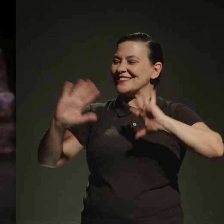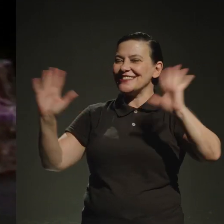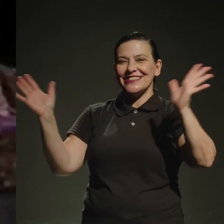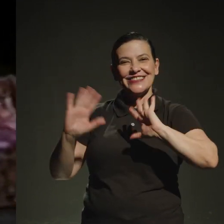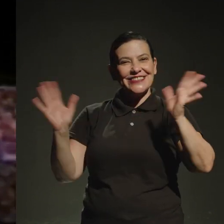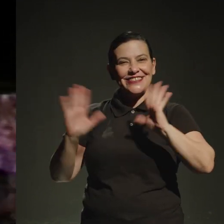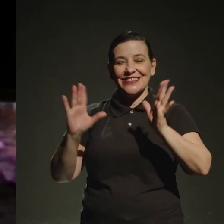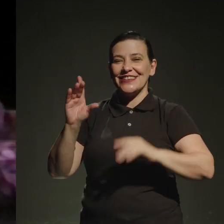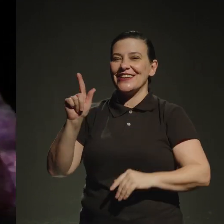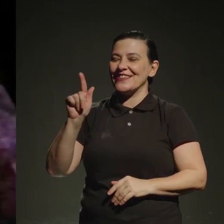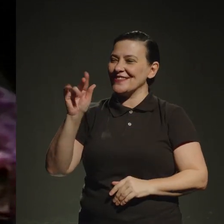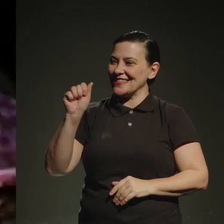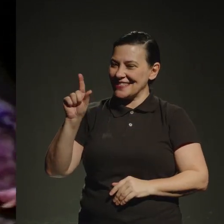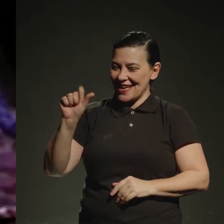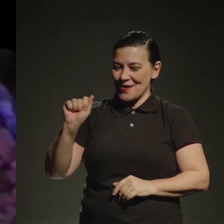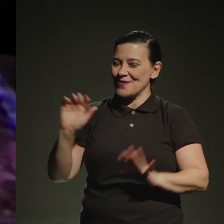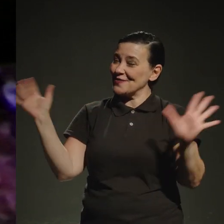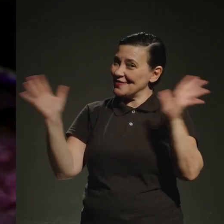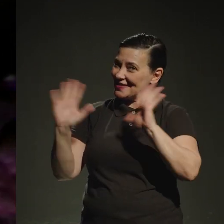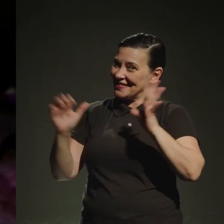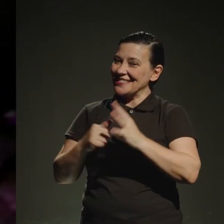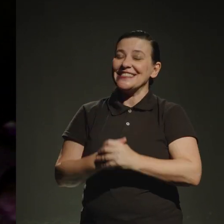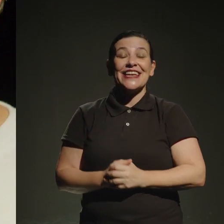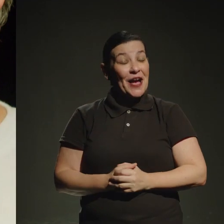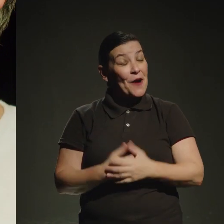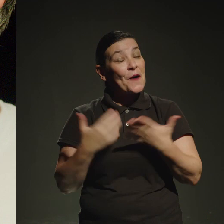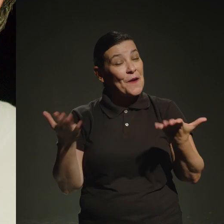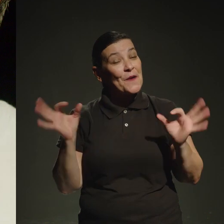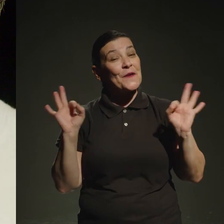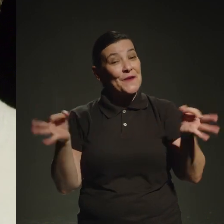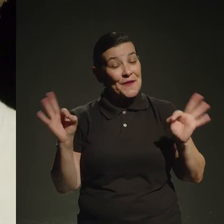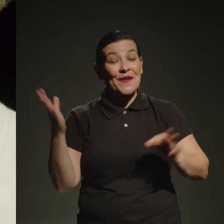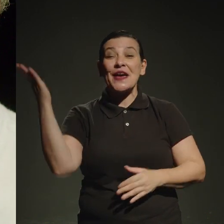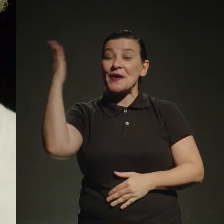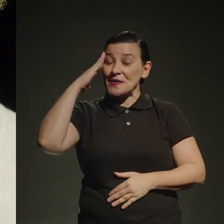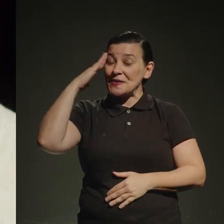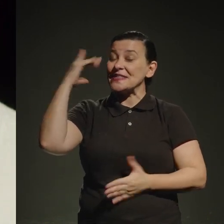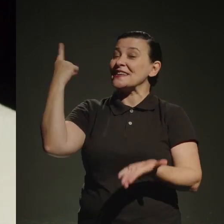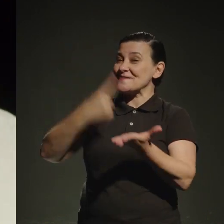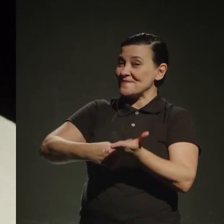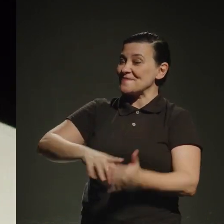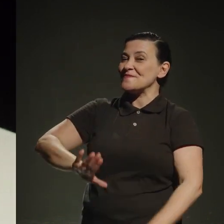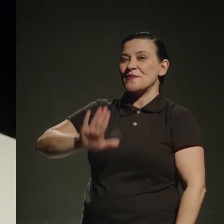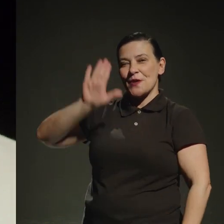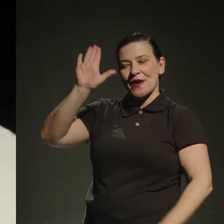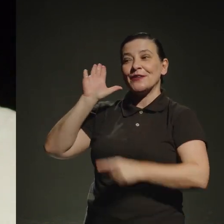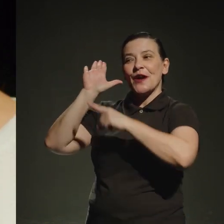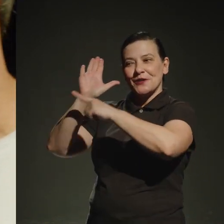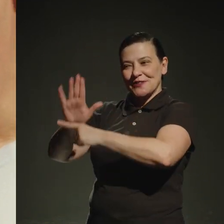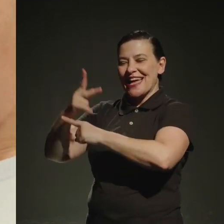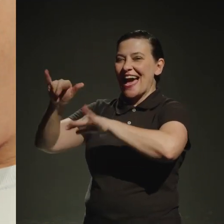Claro, prometo colaborar com a vossa reeleição à volta da CPMF. Ah,